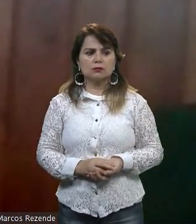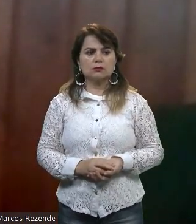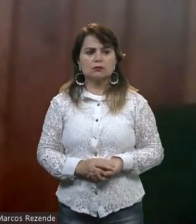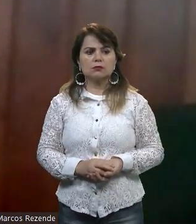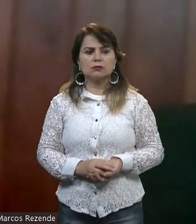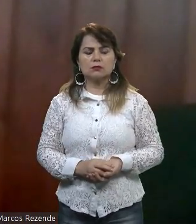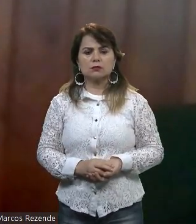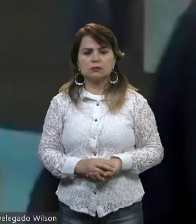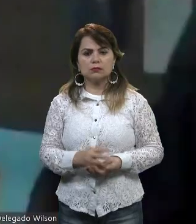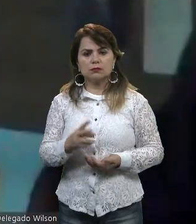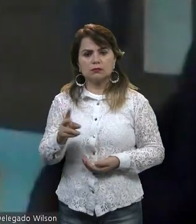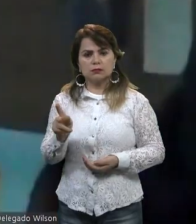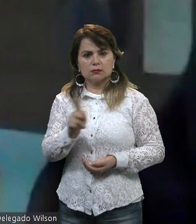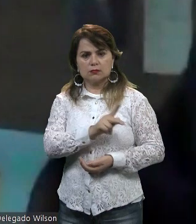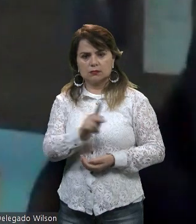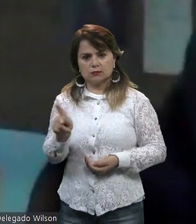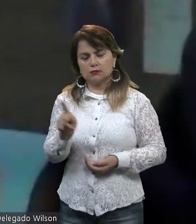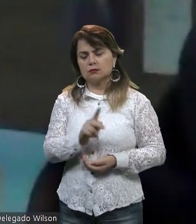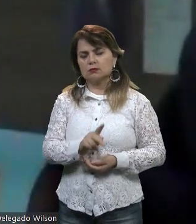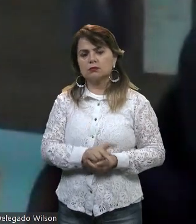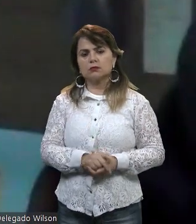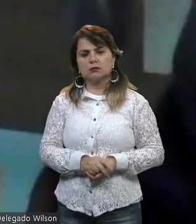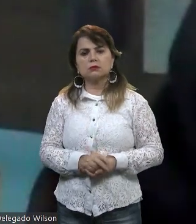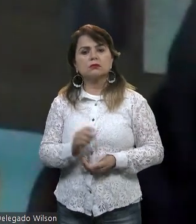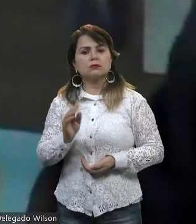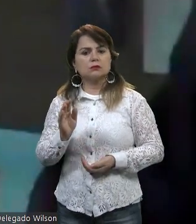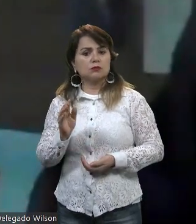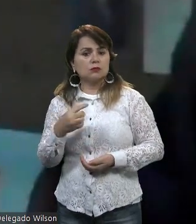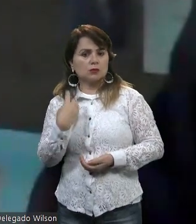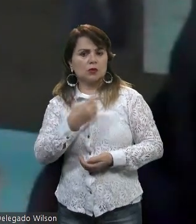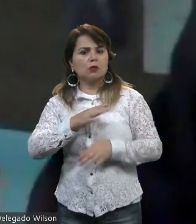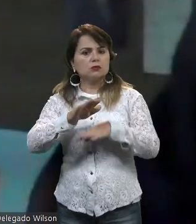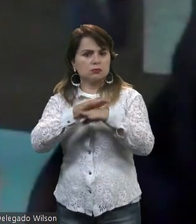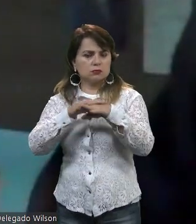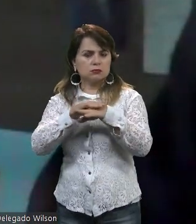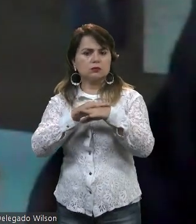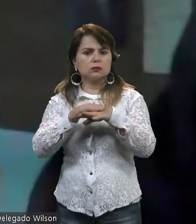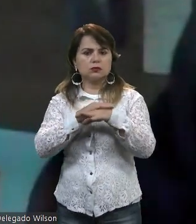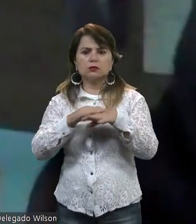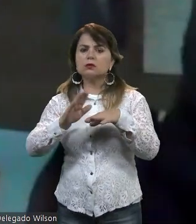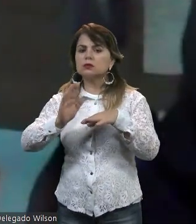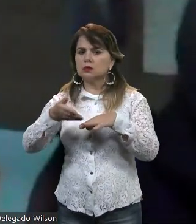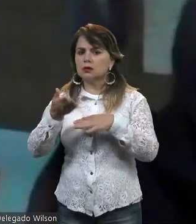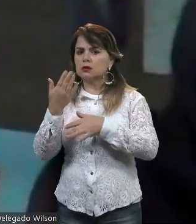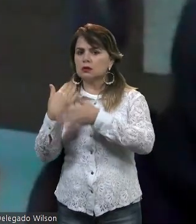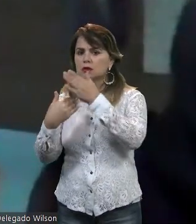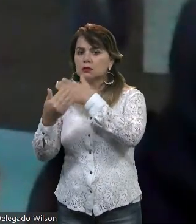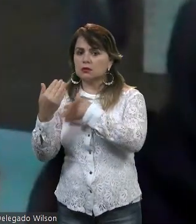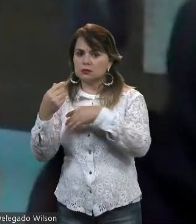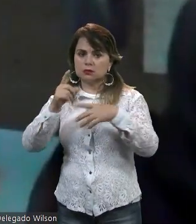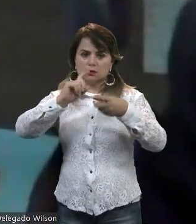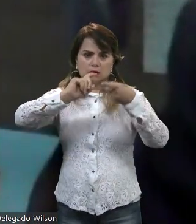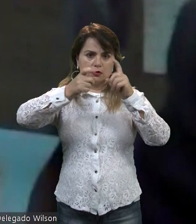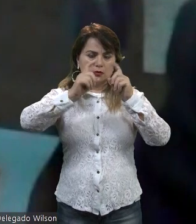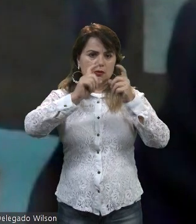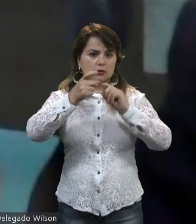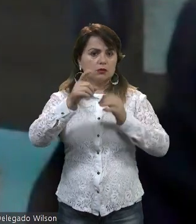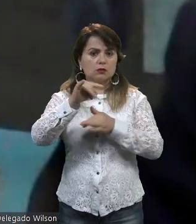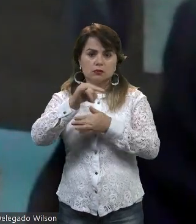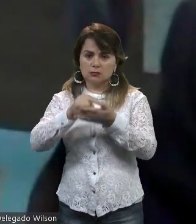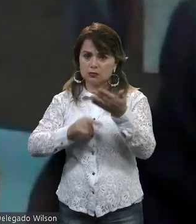Bem, presidente, a gente já havia conversado previamente a sessão sobre esse assunto, esse